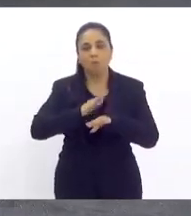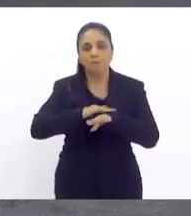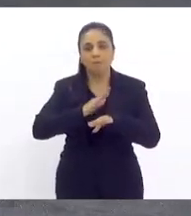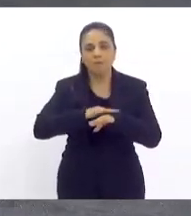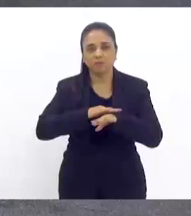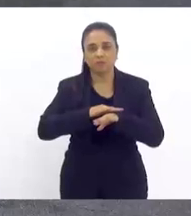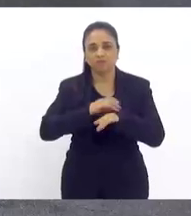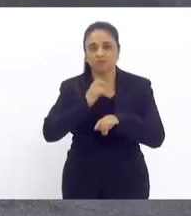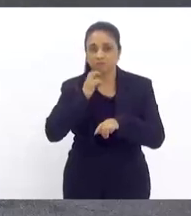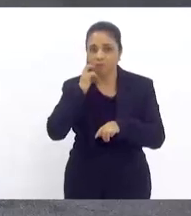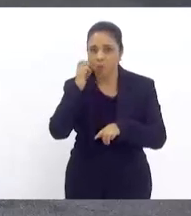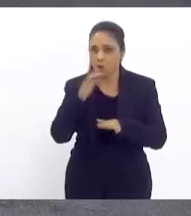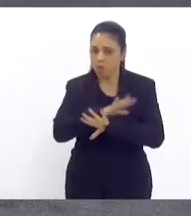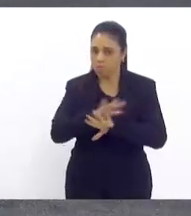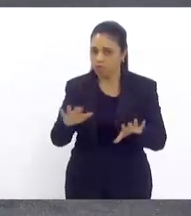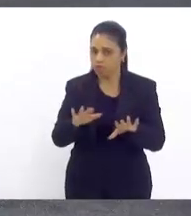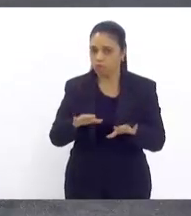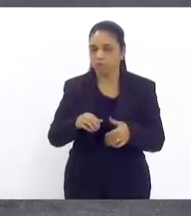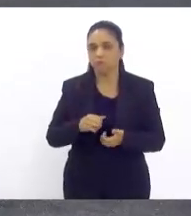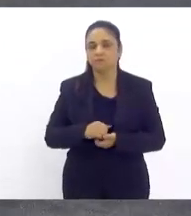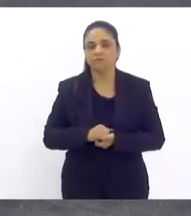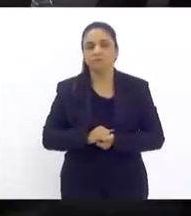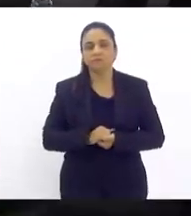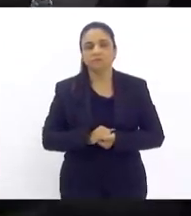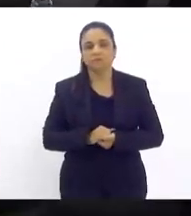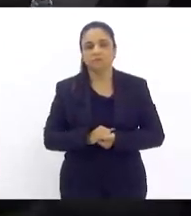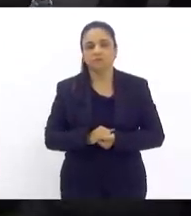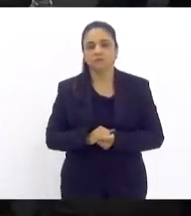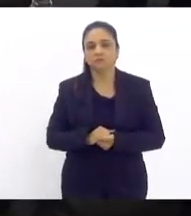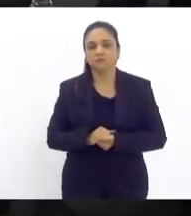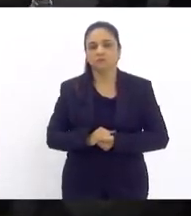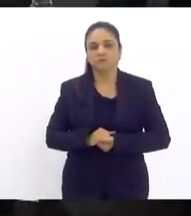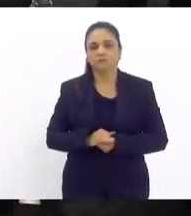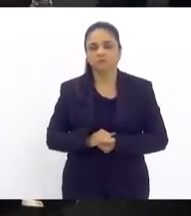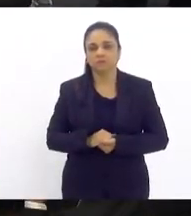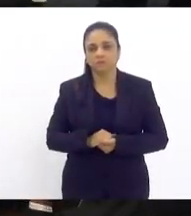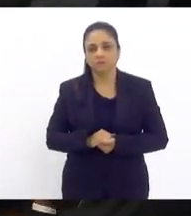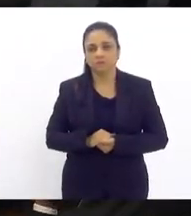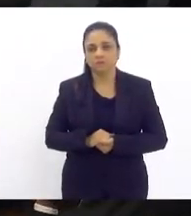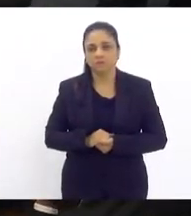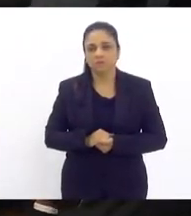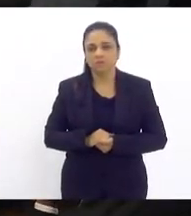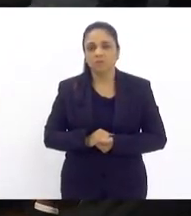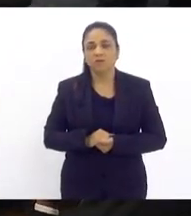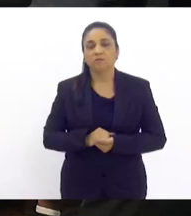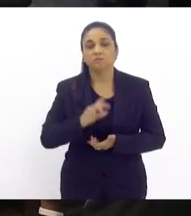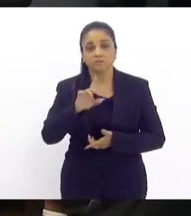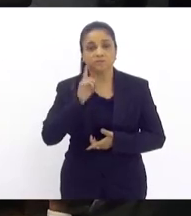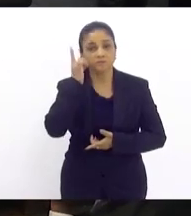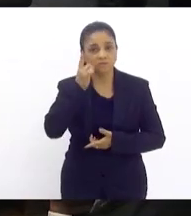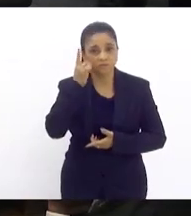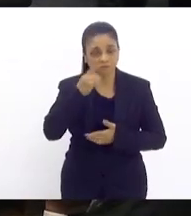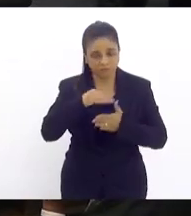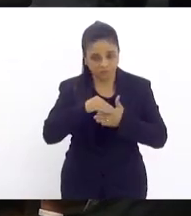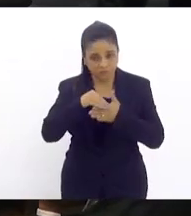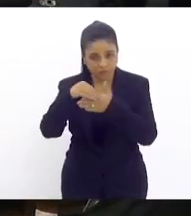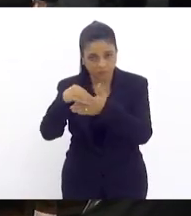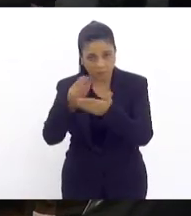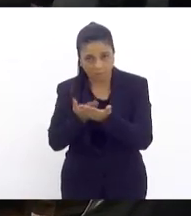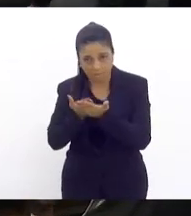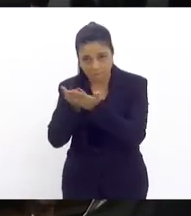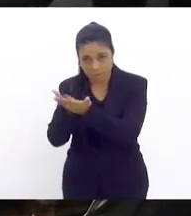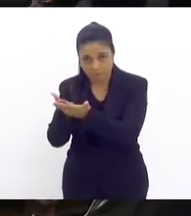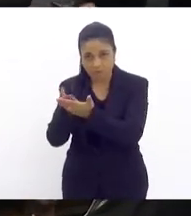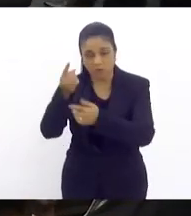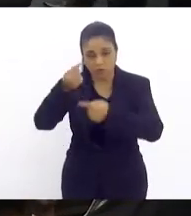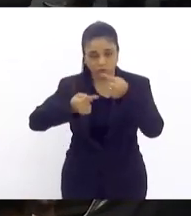vexame Presidente me permite só terminar fazendo um encaminhamento já que a